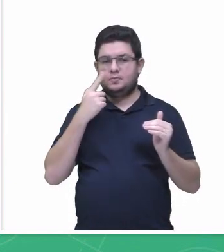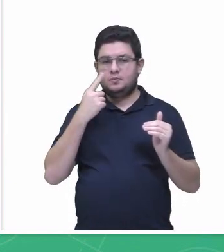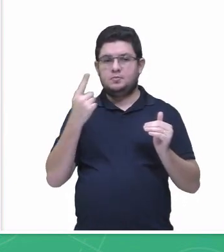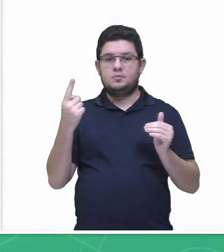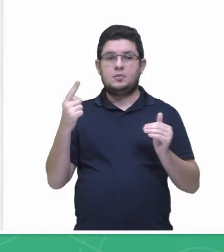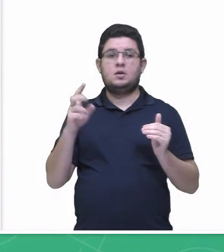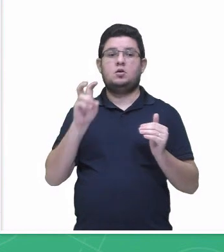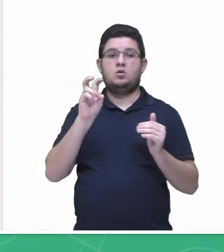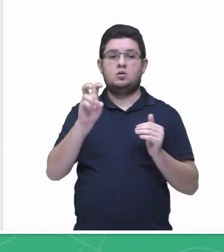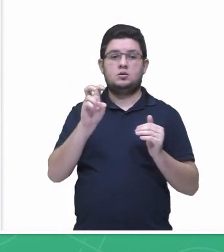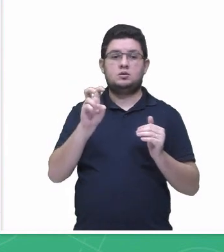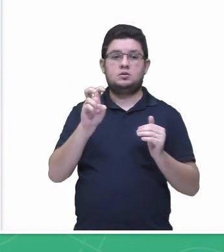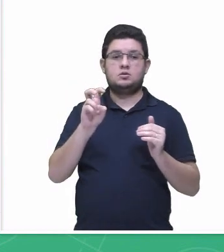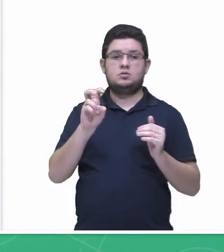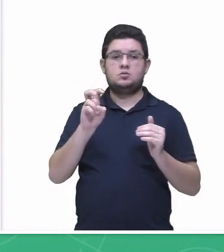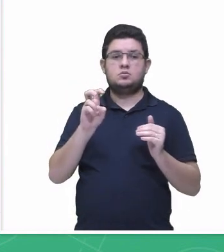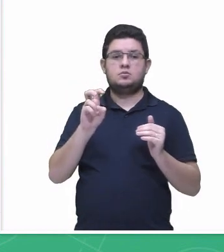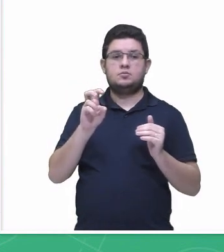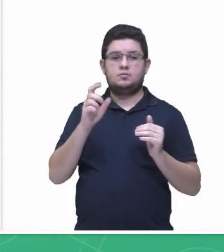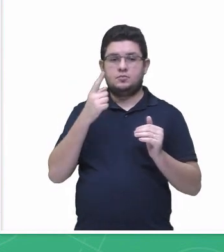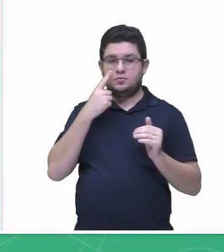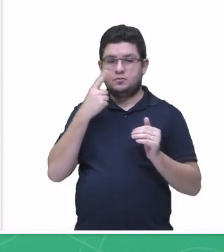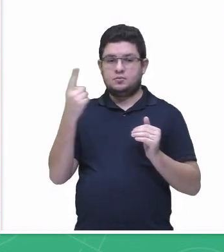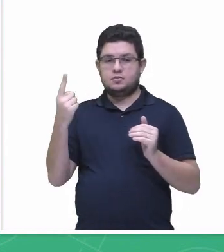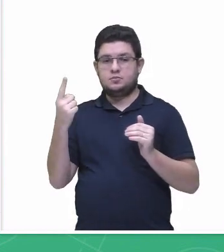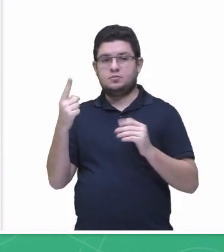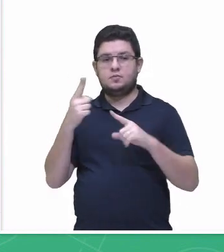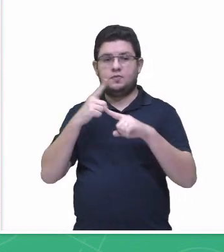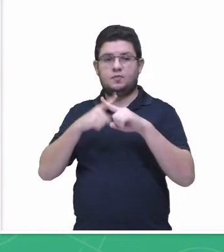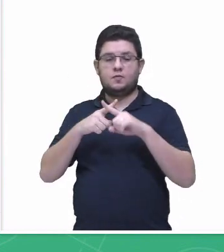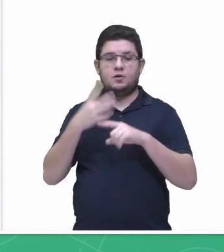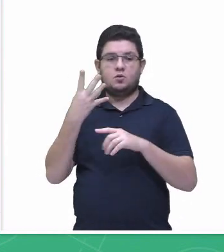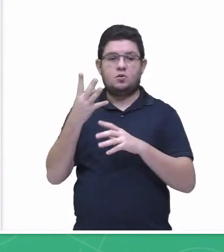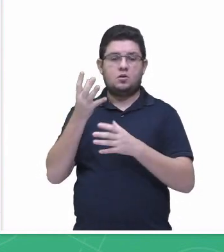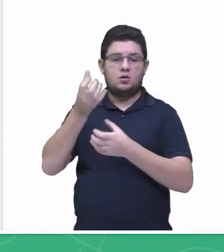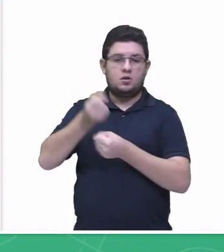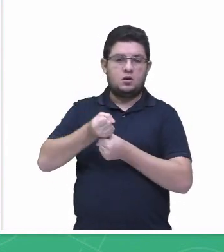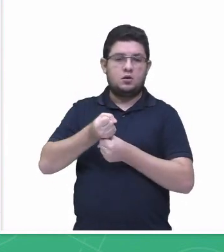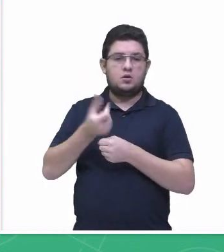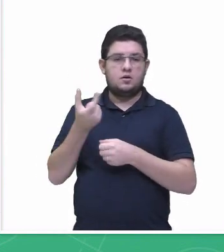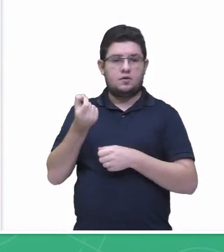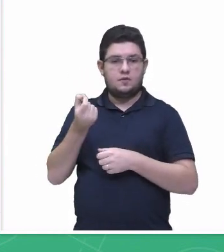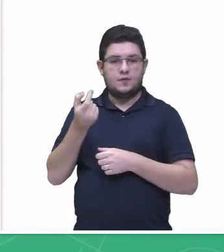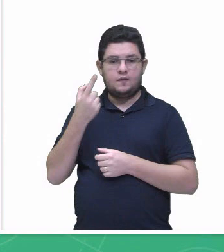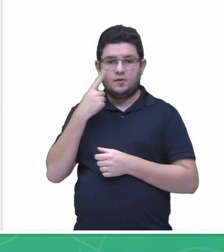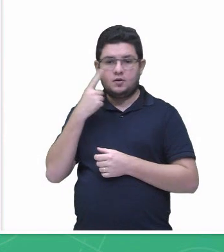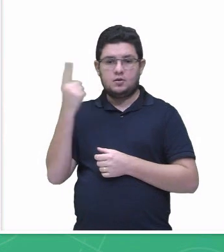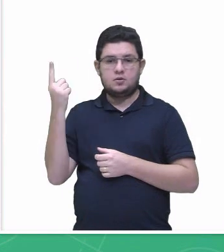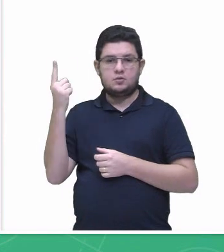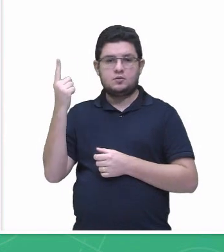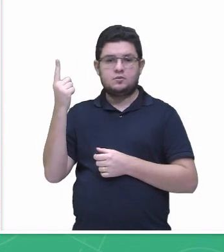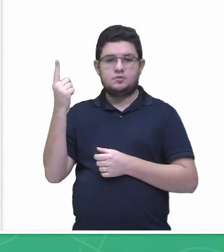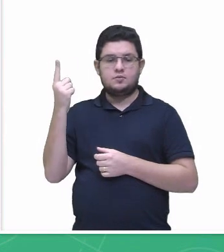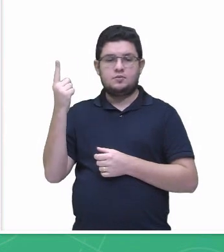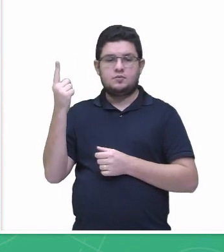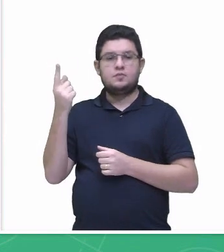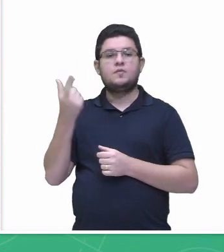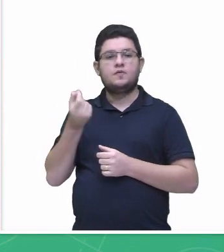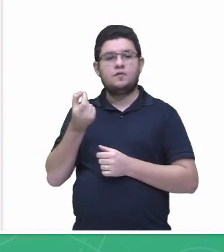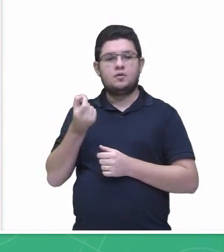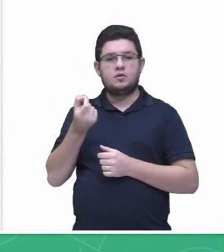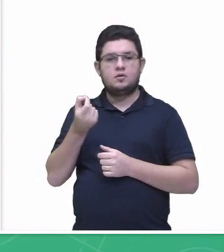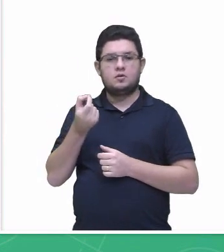que o 5 passou multiplicando aqui o 4 e o resultado aqui foi 20, olha, é o resultado 5 vezes 4.